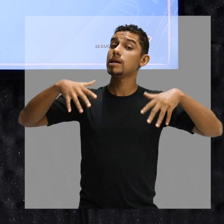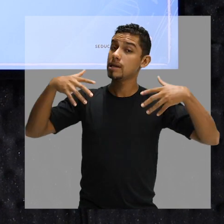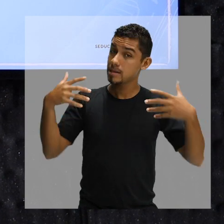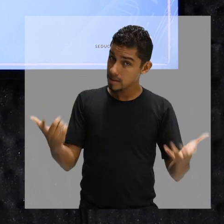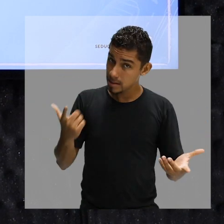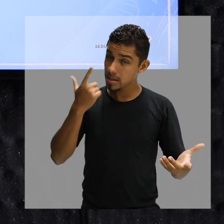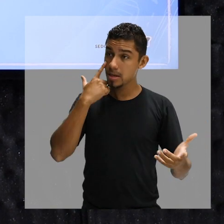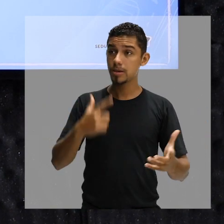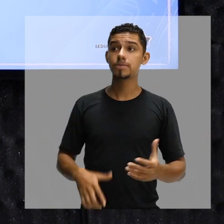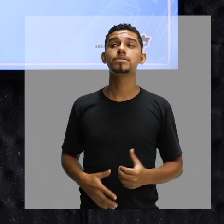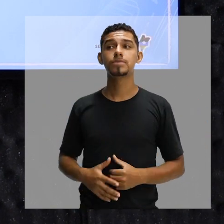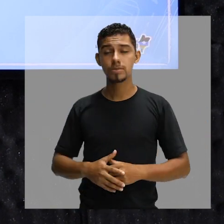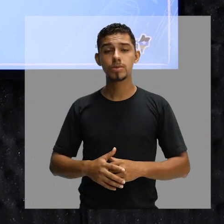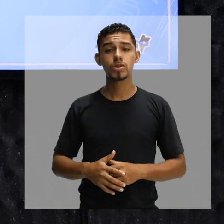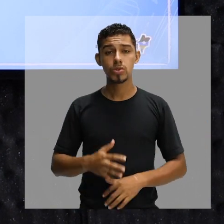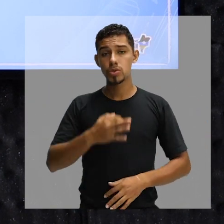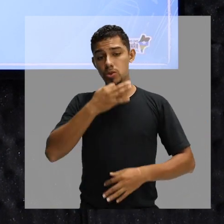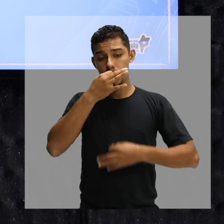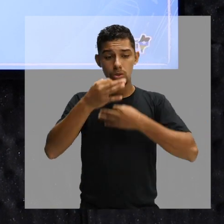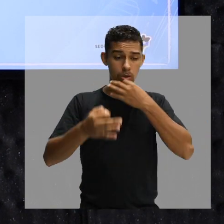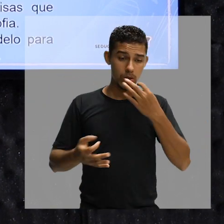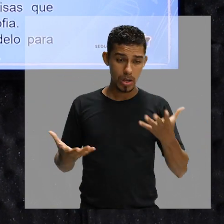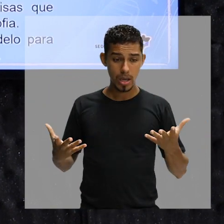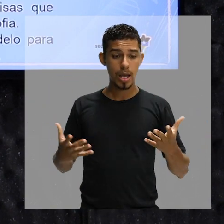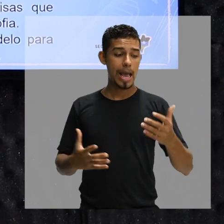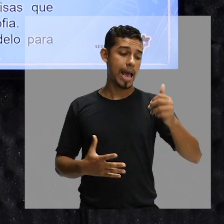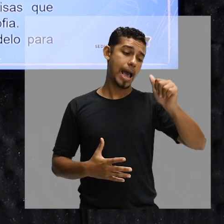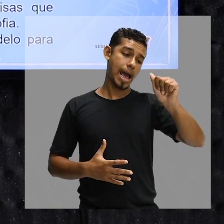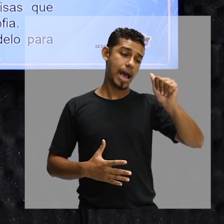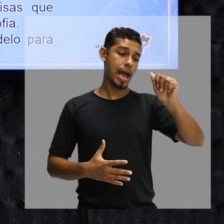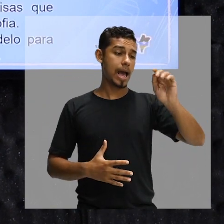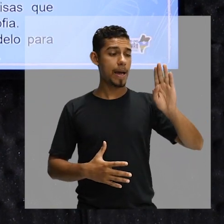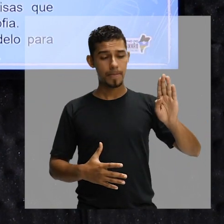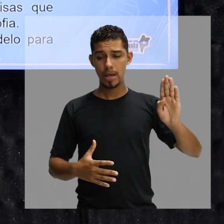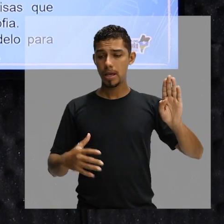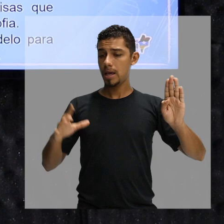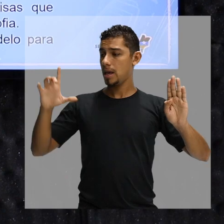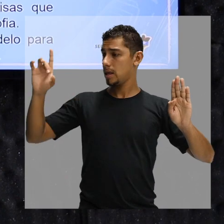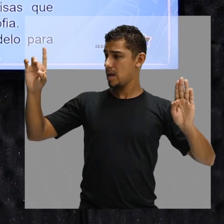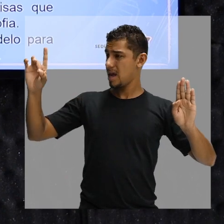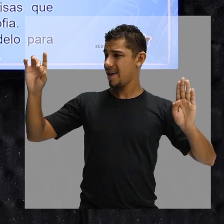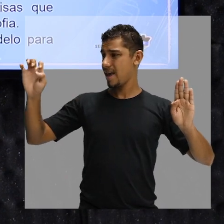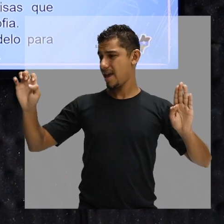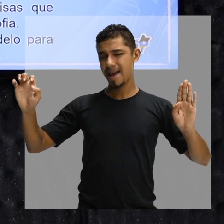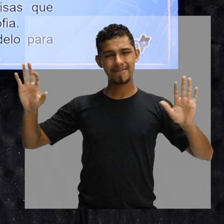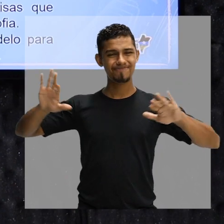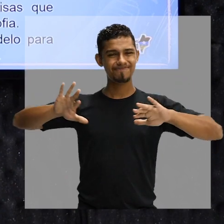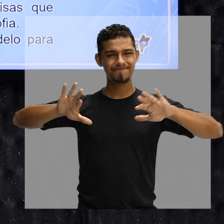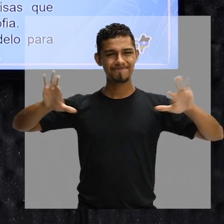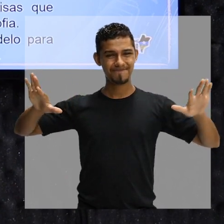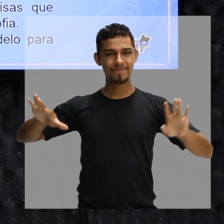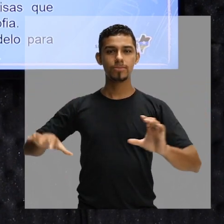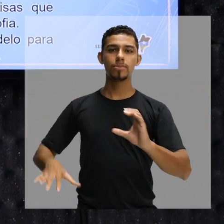necessariamente isso. Se você julgar entre as proposições que nós temos, a letra C, ela vai aparecer, ela